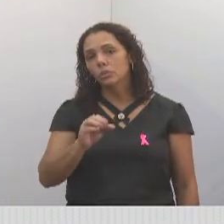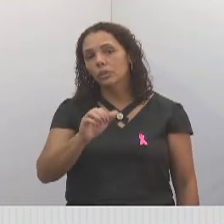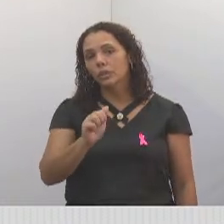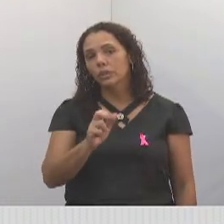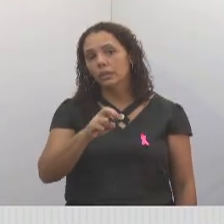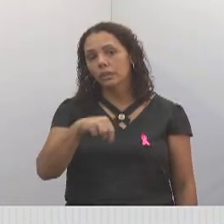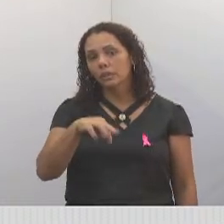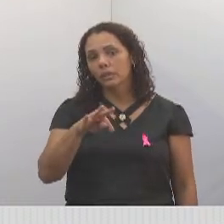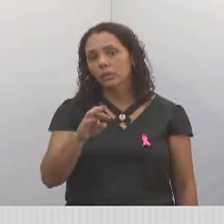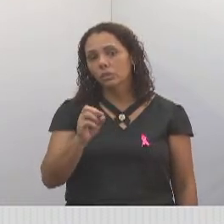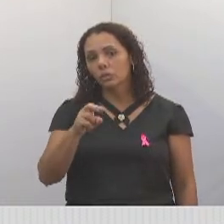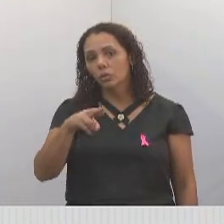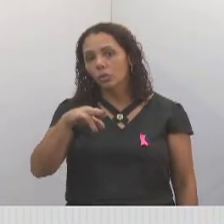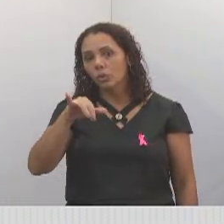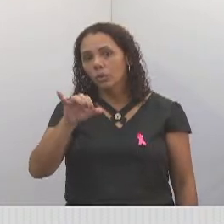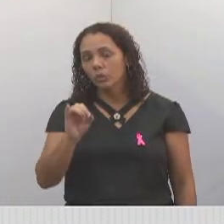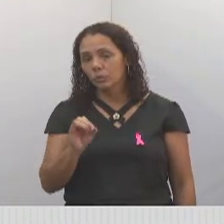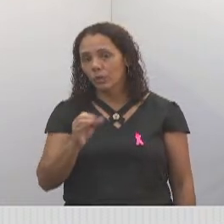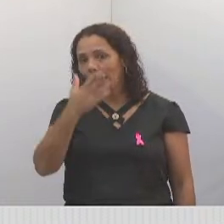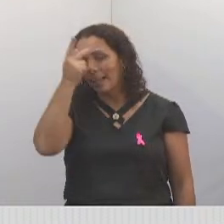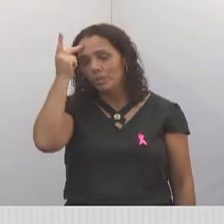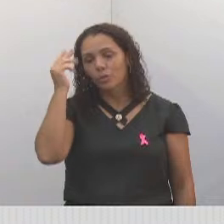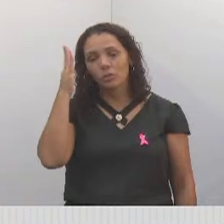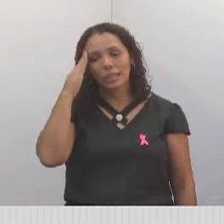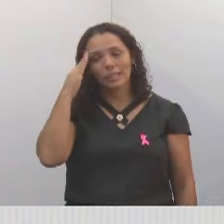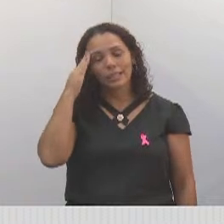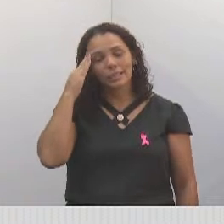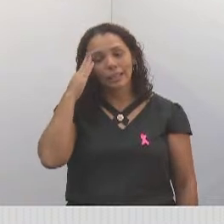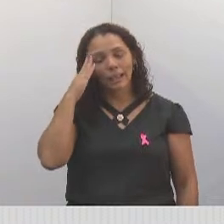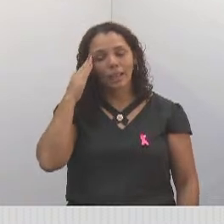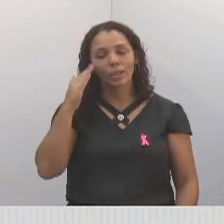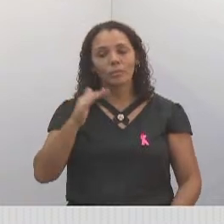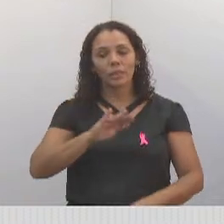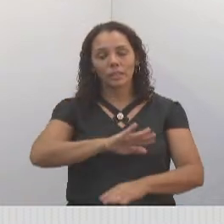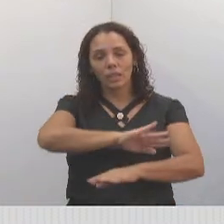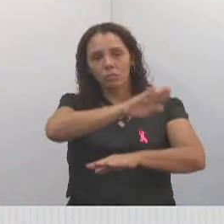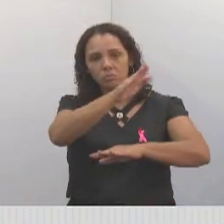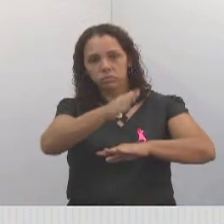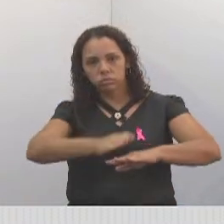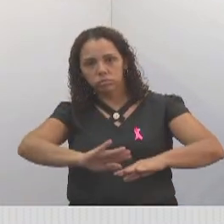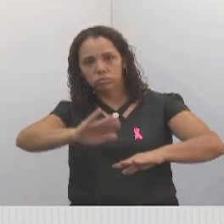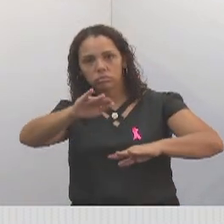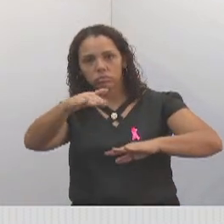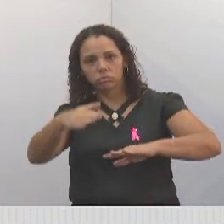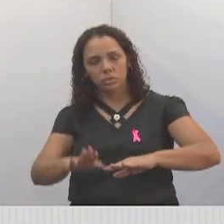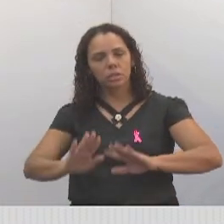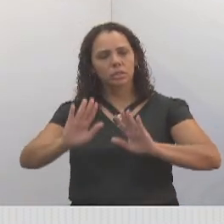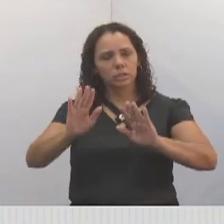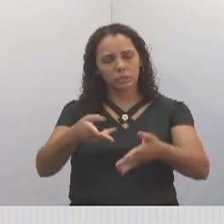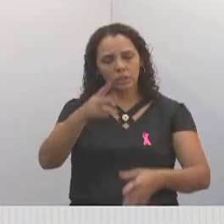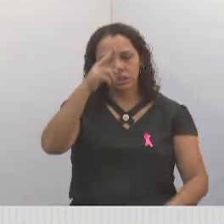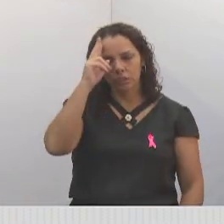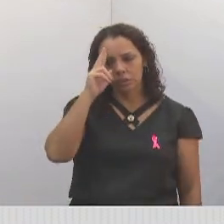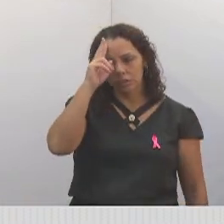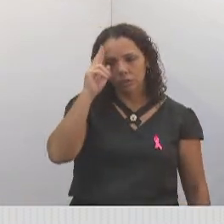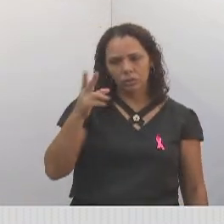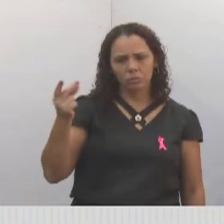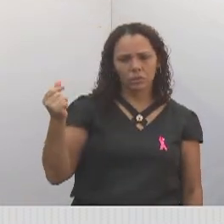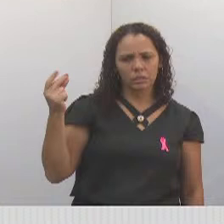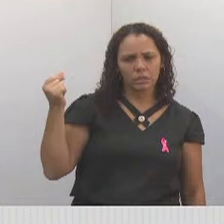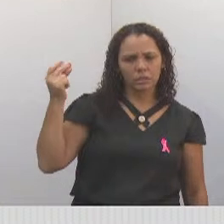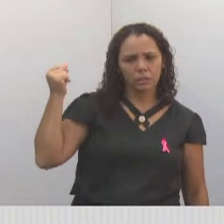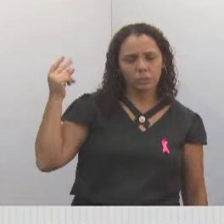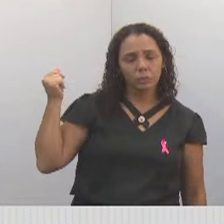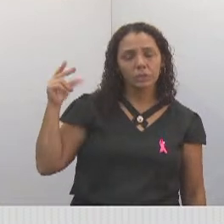mundo sabe que a pista de bicicross Luciano Bruni é tradicional, nós temos